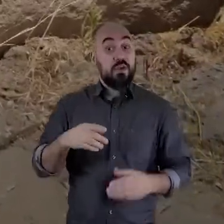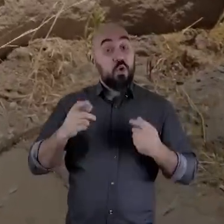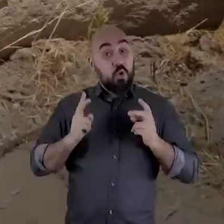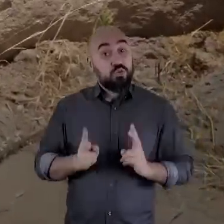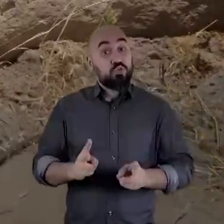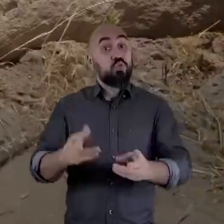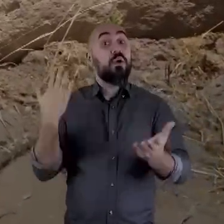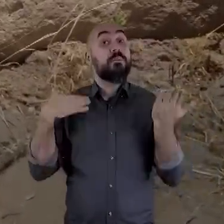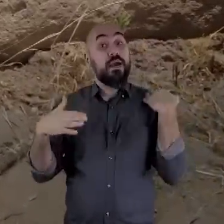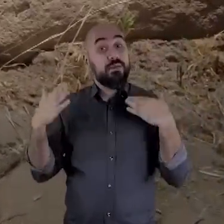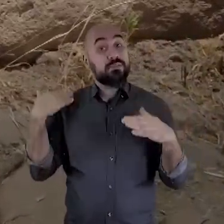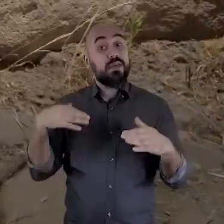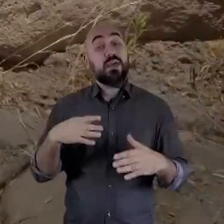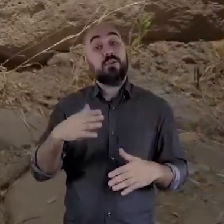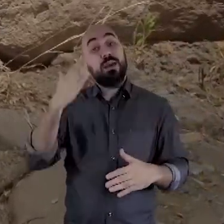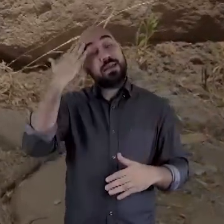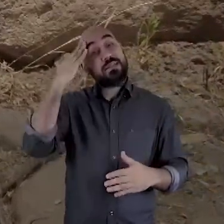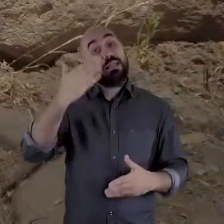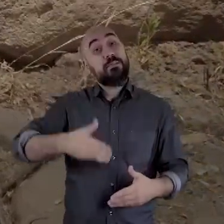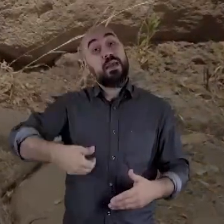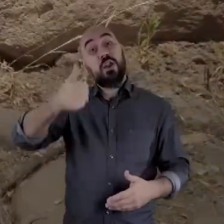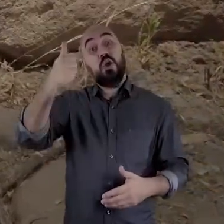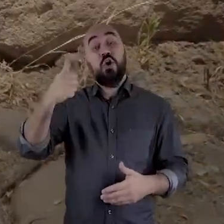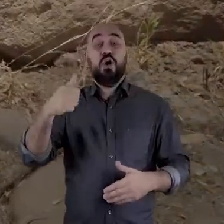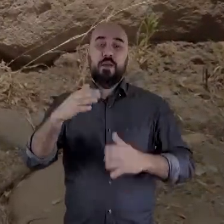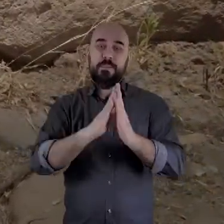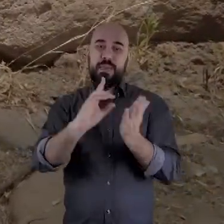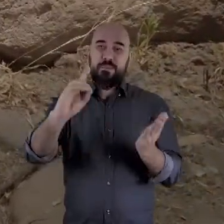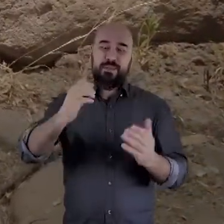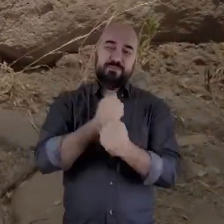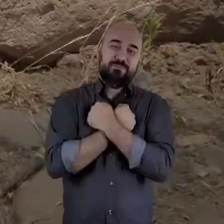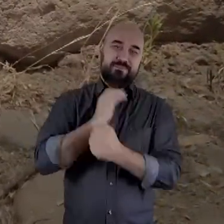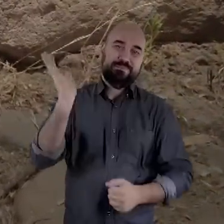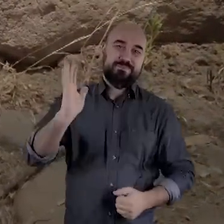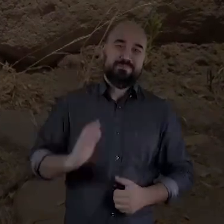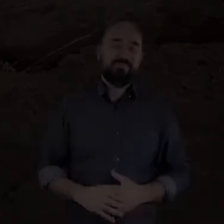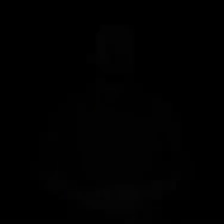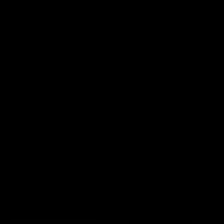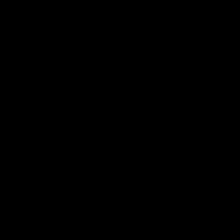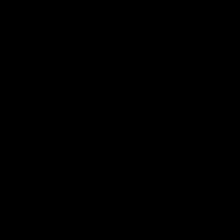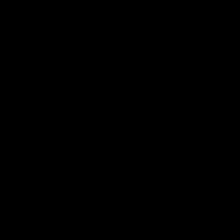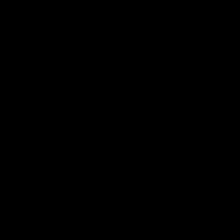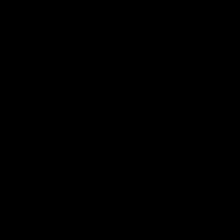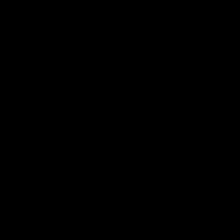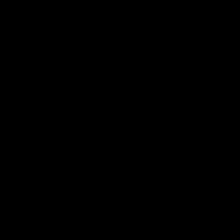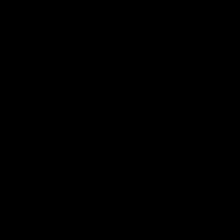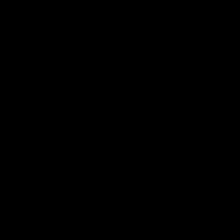passeio arqueológico, entendendo melhor a história da Bíblia Sagrada. Um grande abraço e até lá. Tchau, tchau.